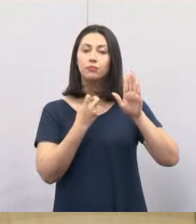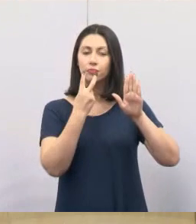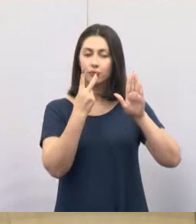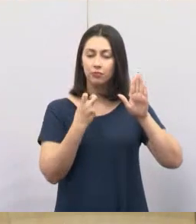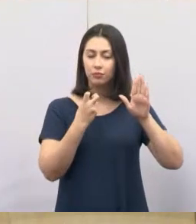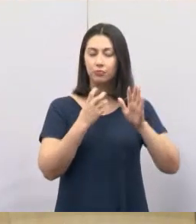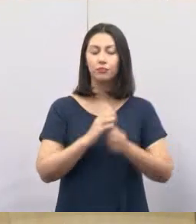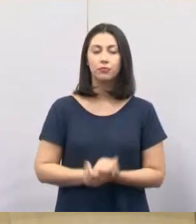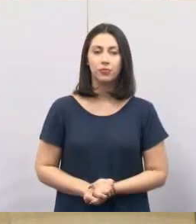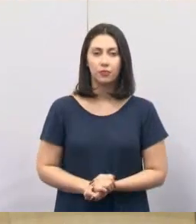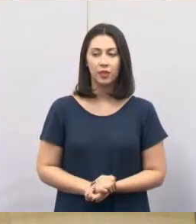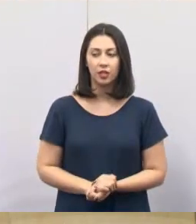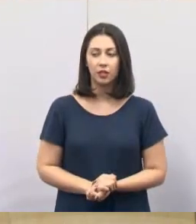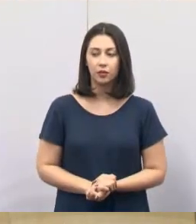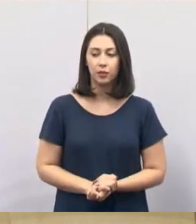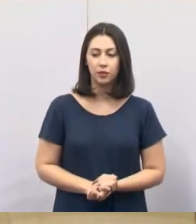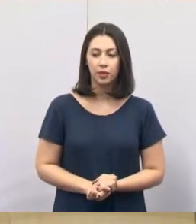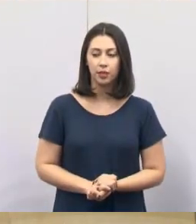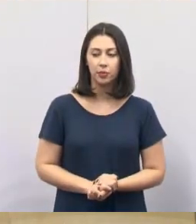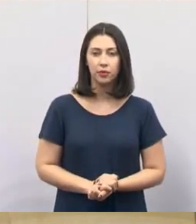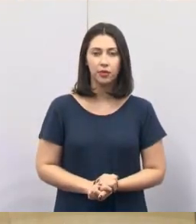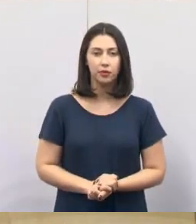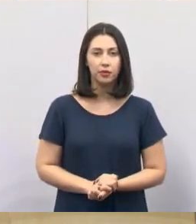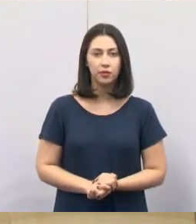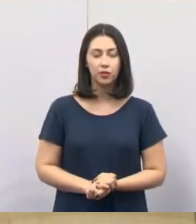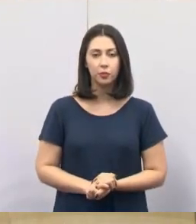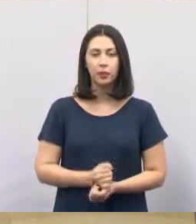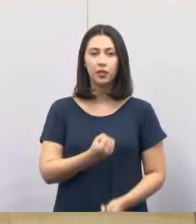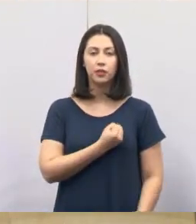vereador Valmir do Parque Meia Lua. Moção